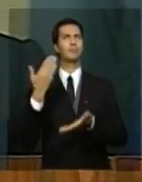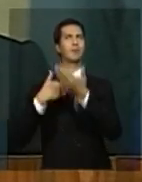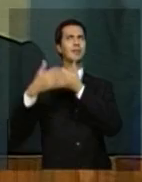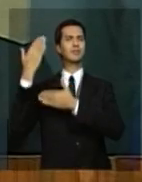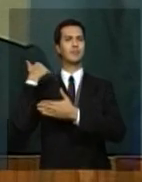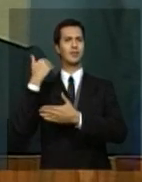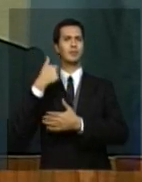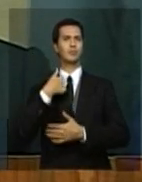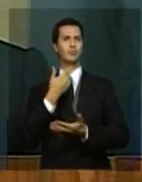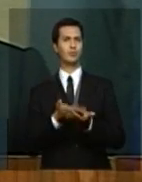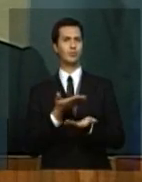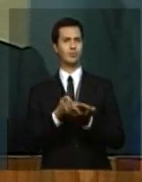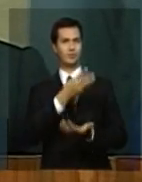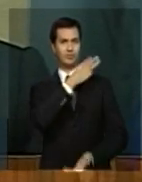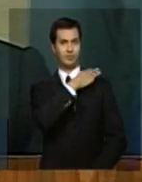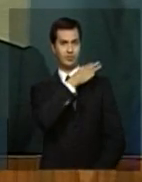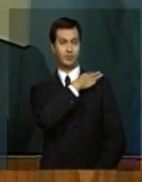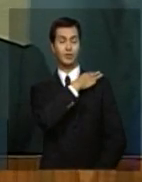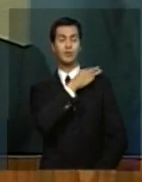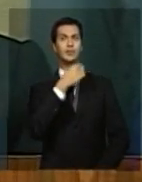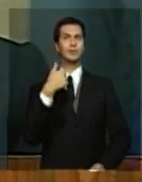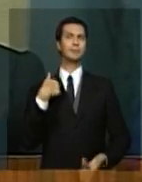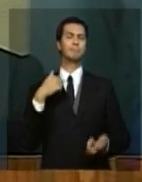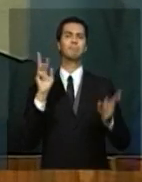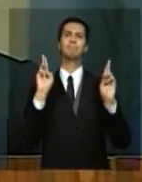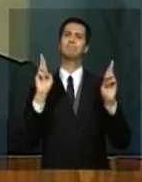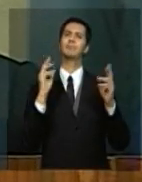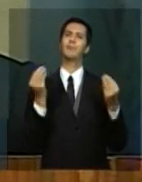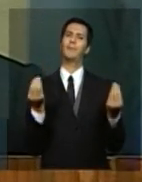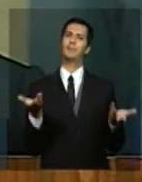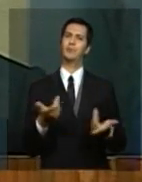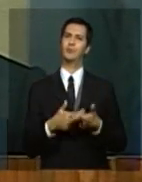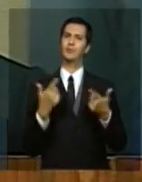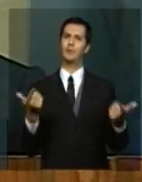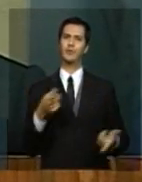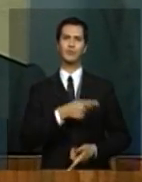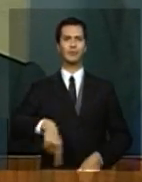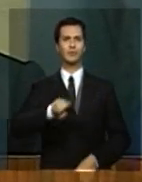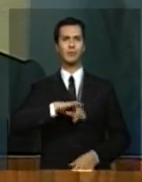ensino médio ter tido esta